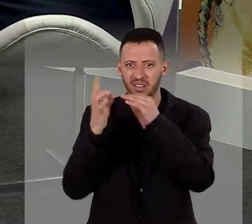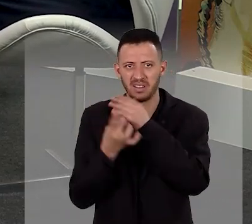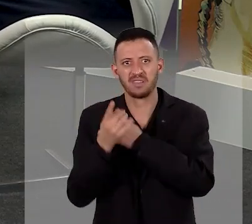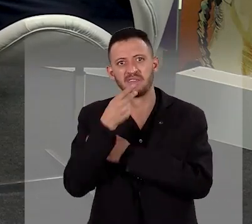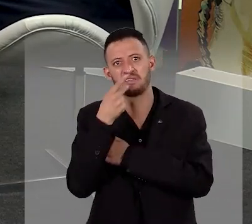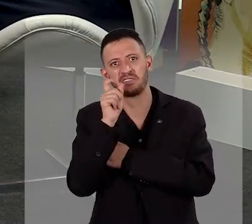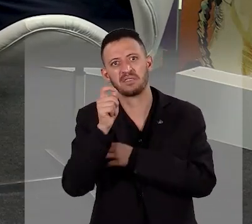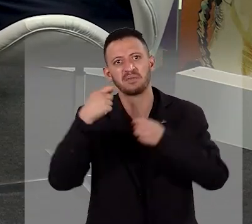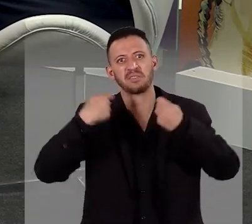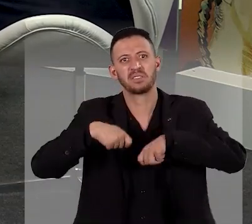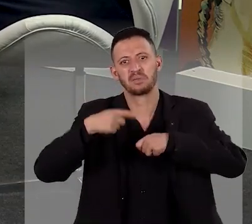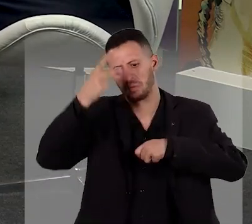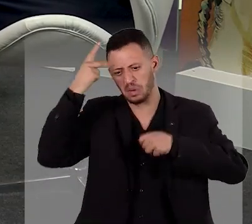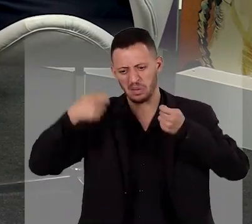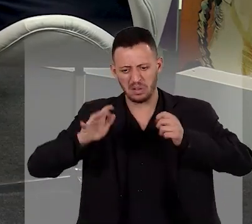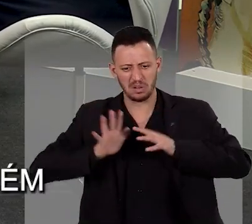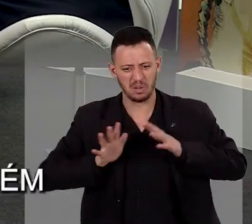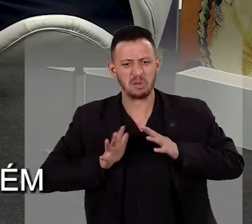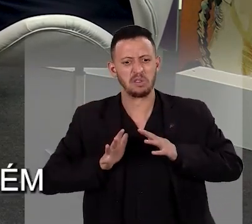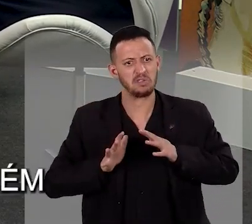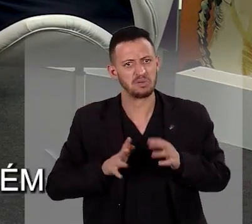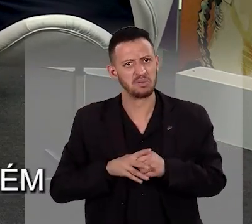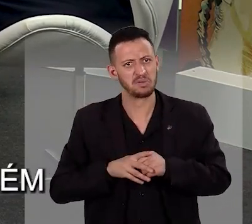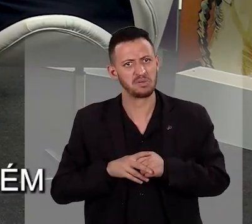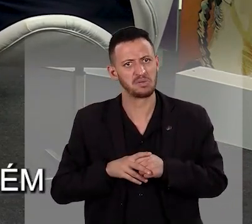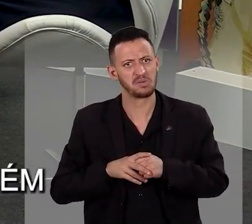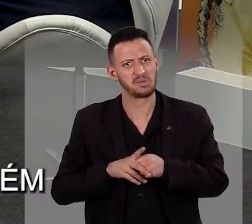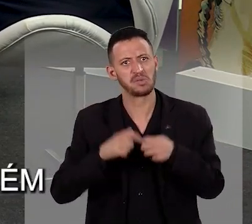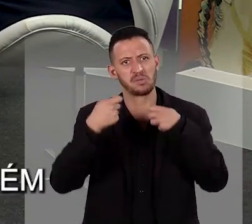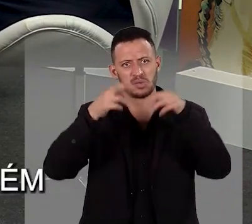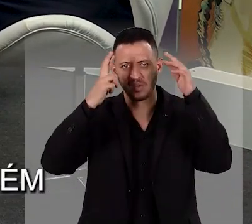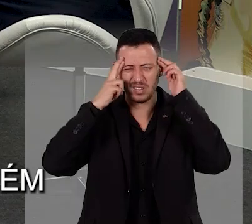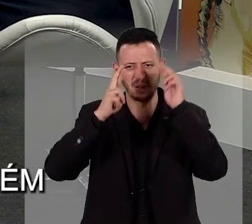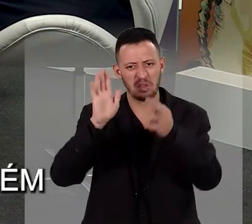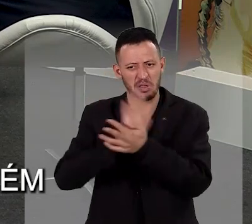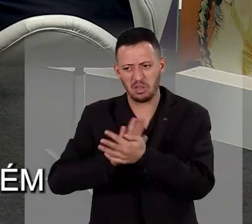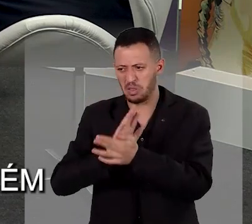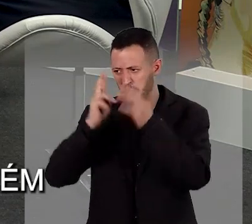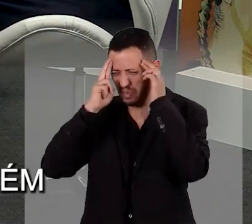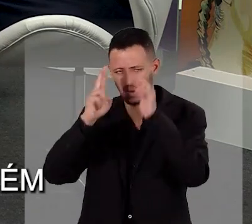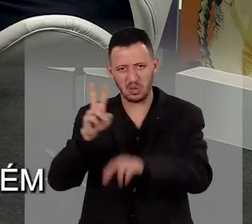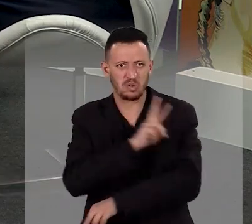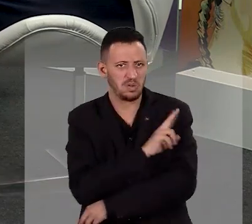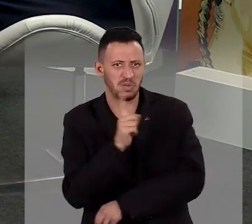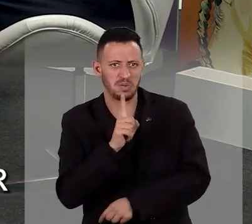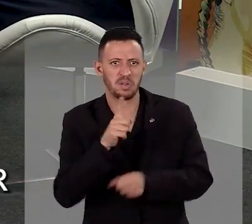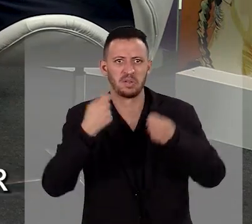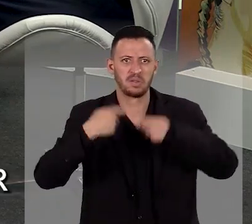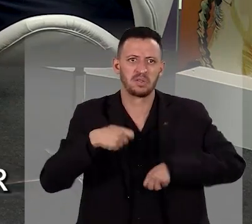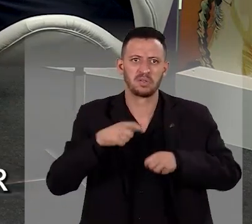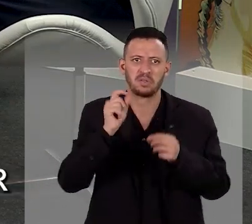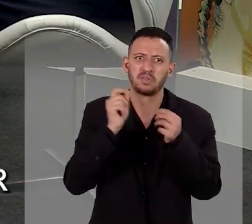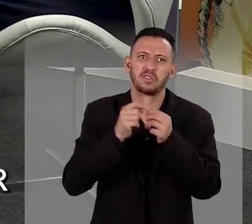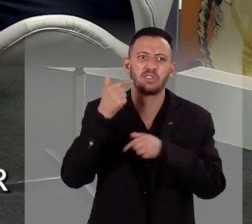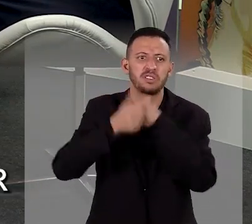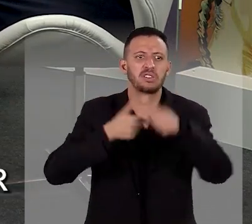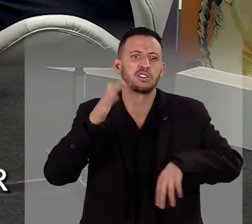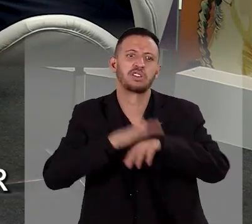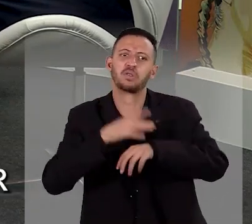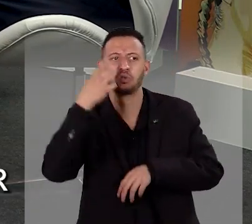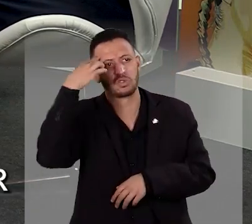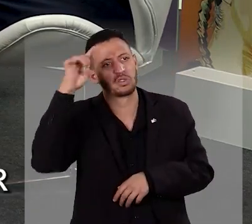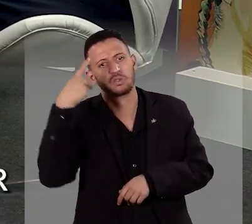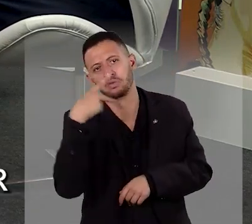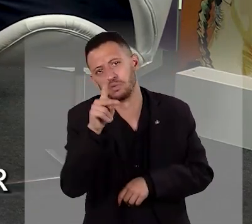de redes sociais, dizem que as pessoas têm que ficar ricas, que você não tem que obedecer ninguém, que você tem que